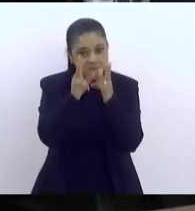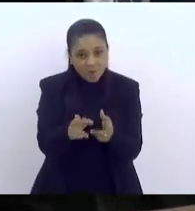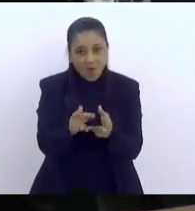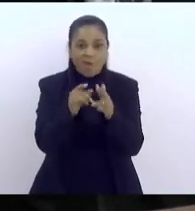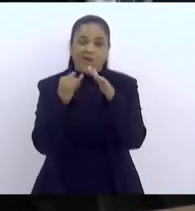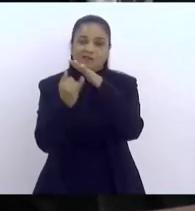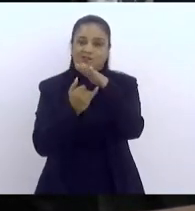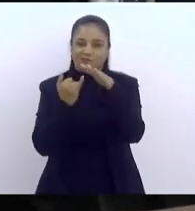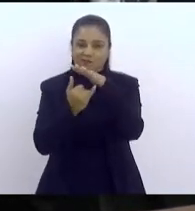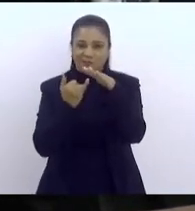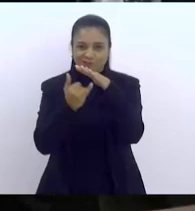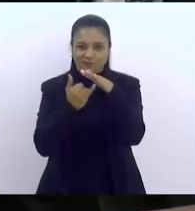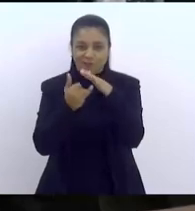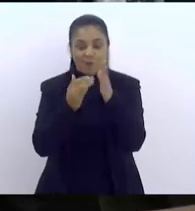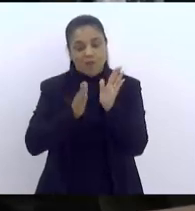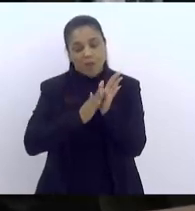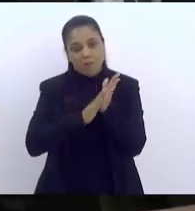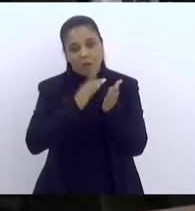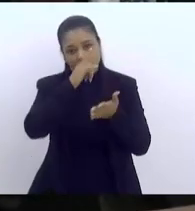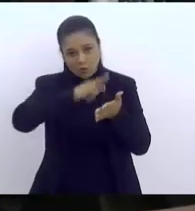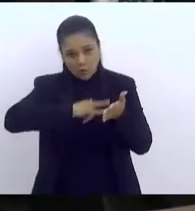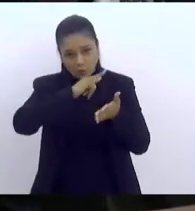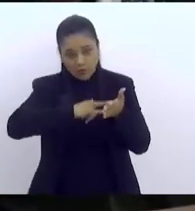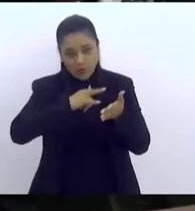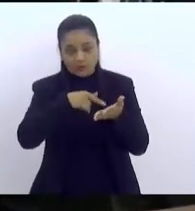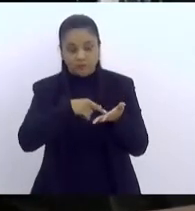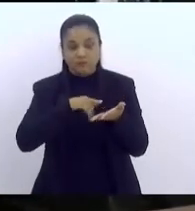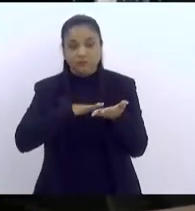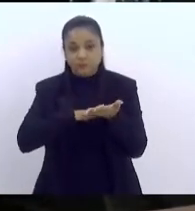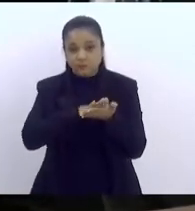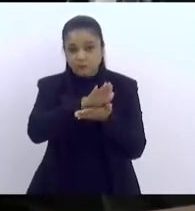mãos. Está aqui o extrato